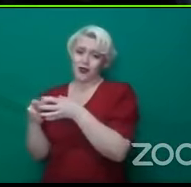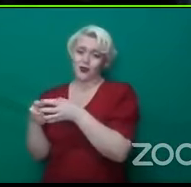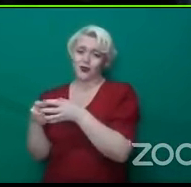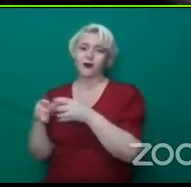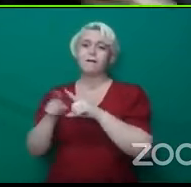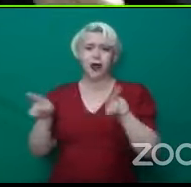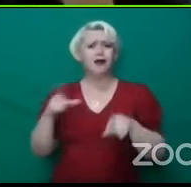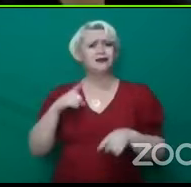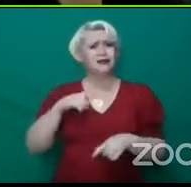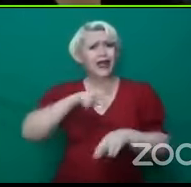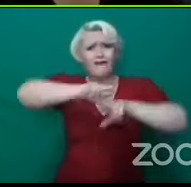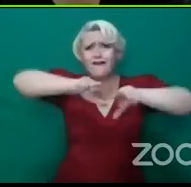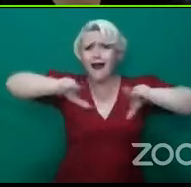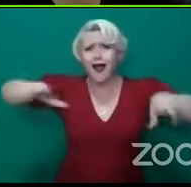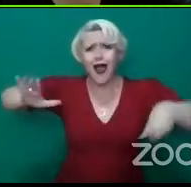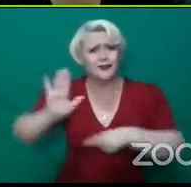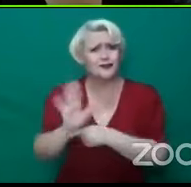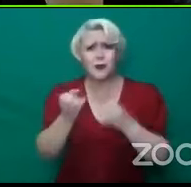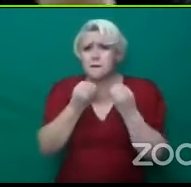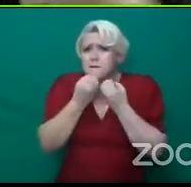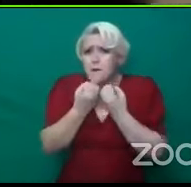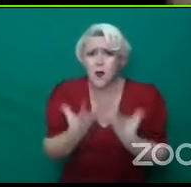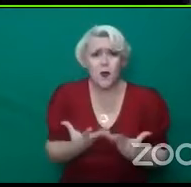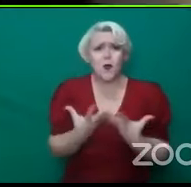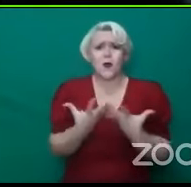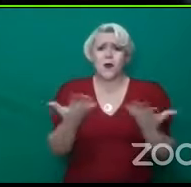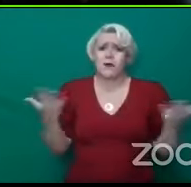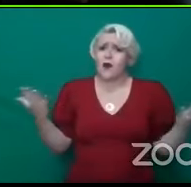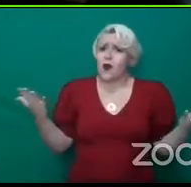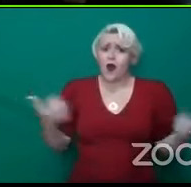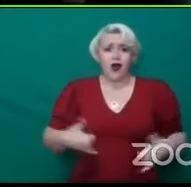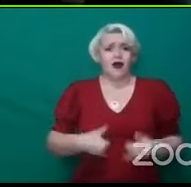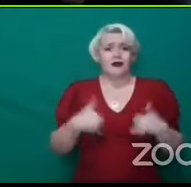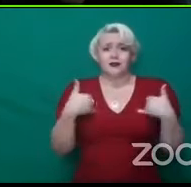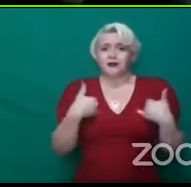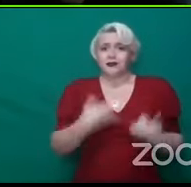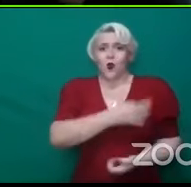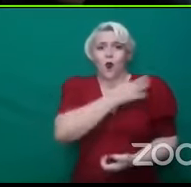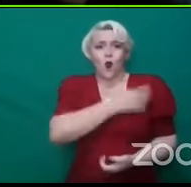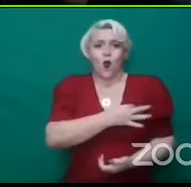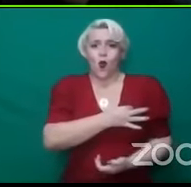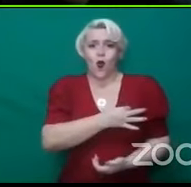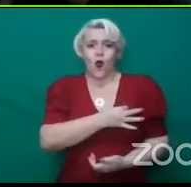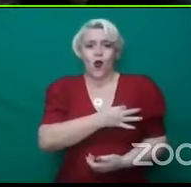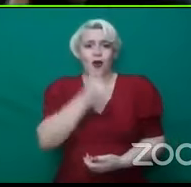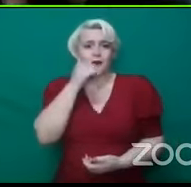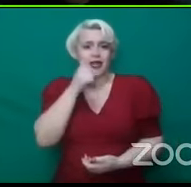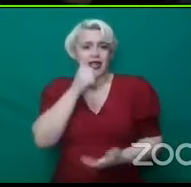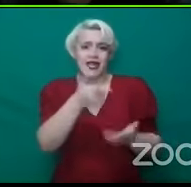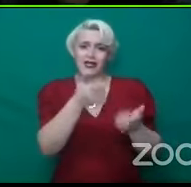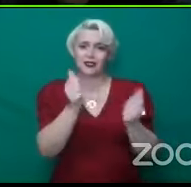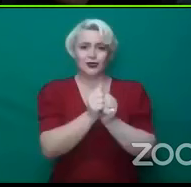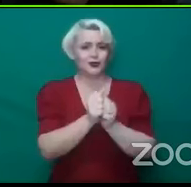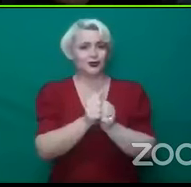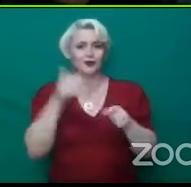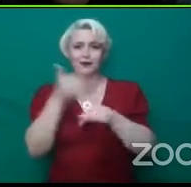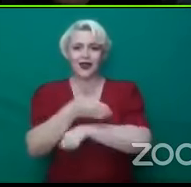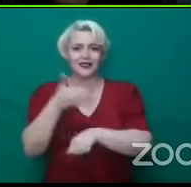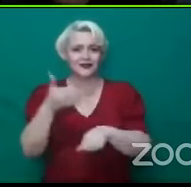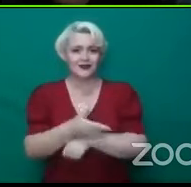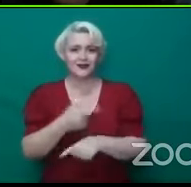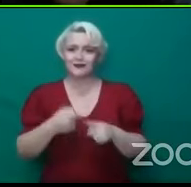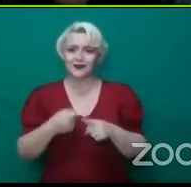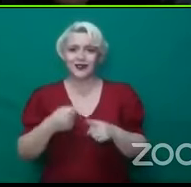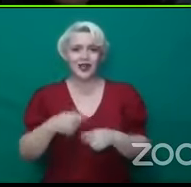muito filme bom, cara. E, pô, uma honra estar tá com a menina aí participando, porque, meu, elas têm